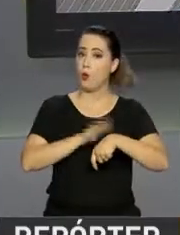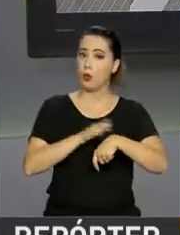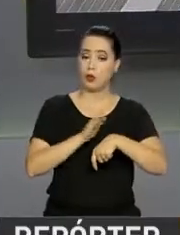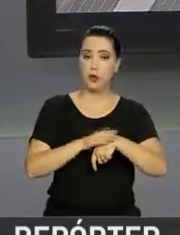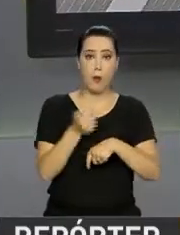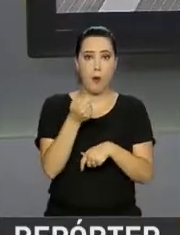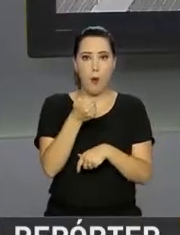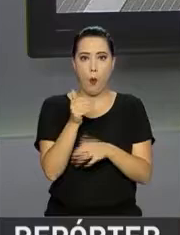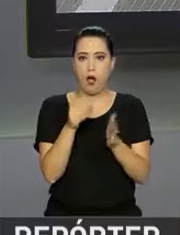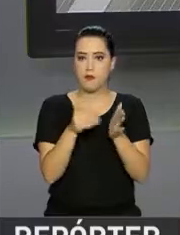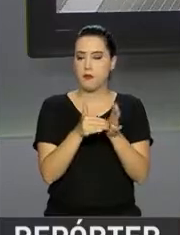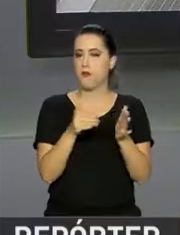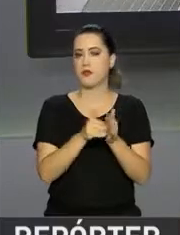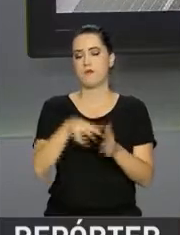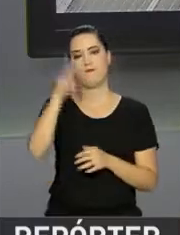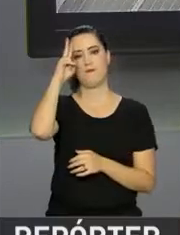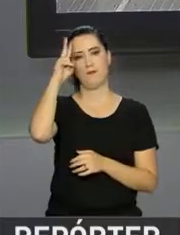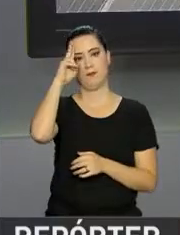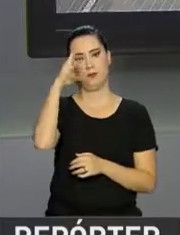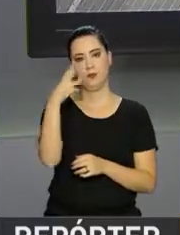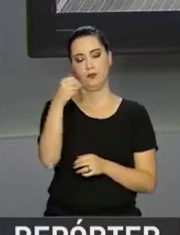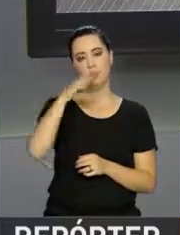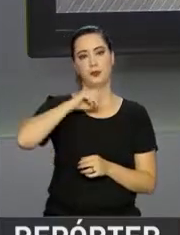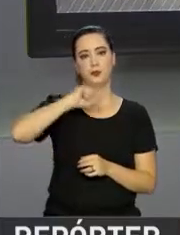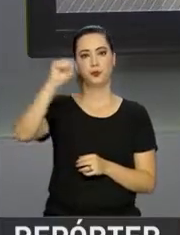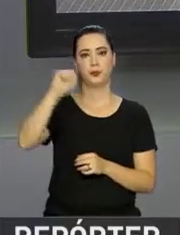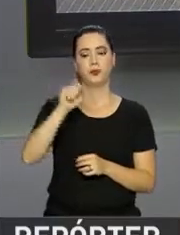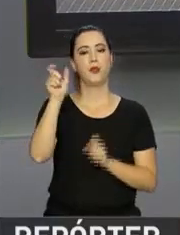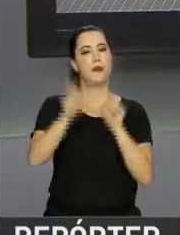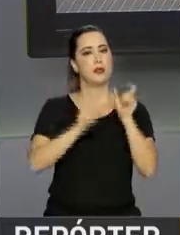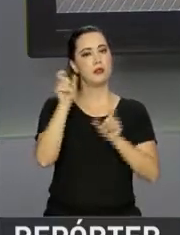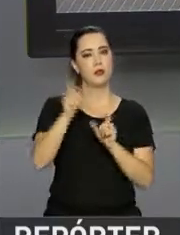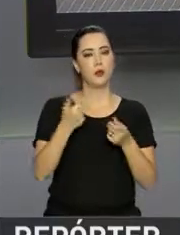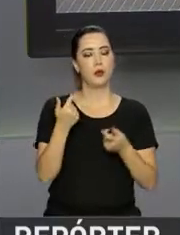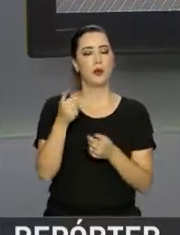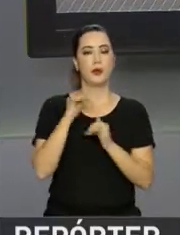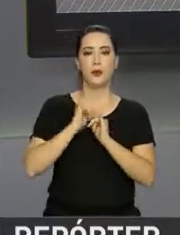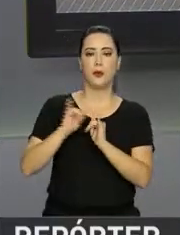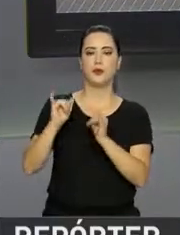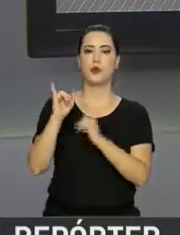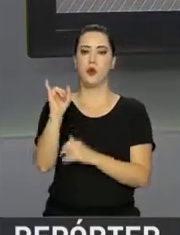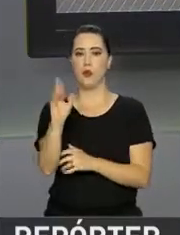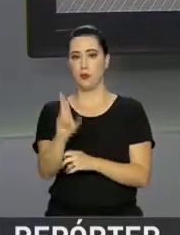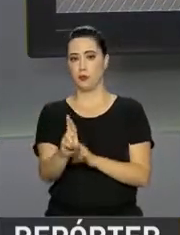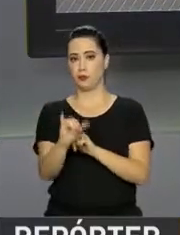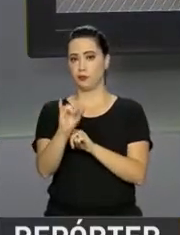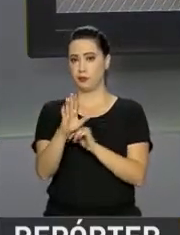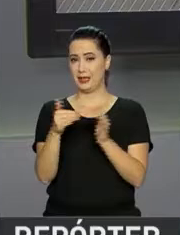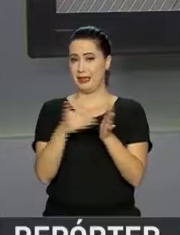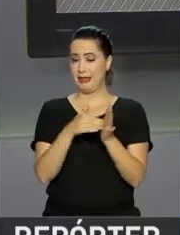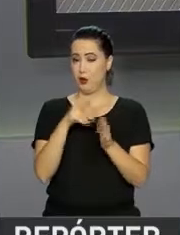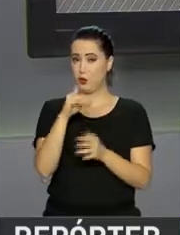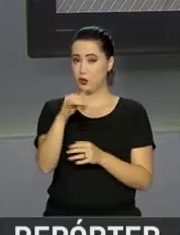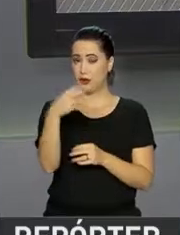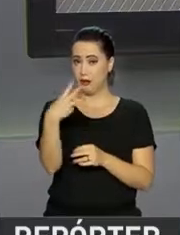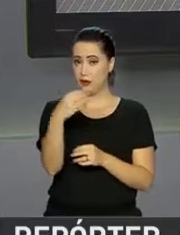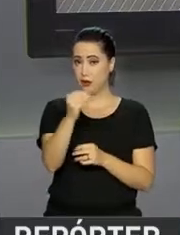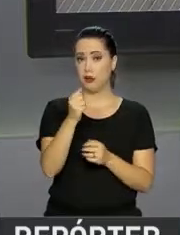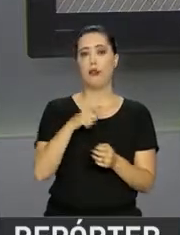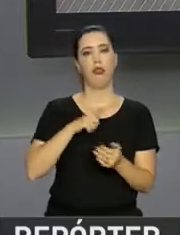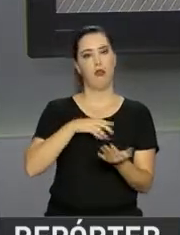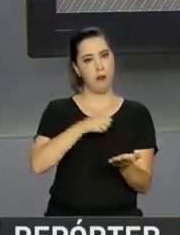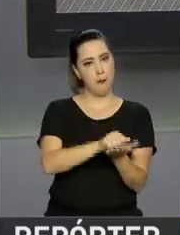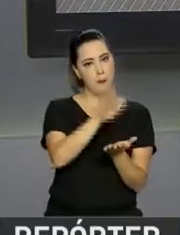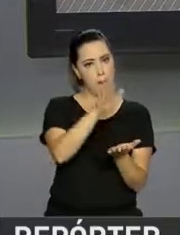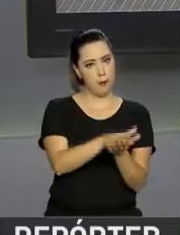de entrega termina na próxima segunda feira dia 30 de abril o contribuinte que não enviará até à data está sujeito ao pagamento de multa